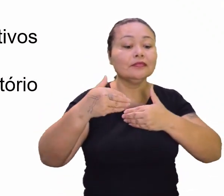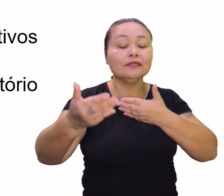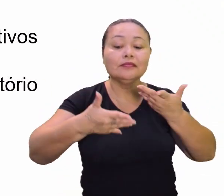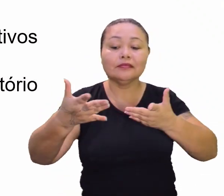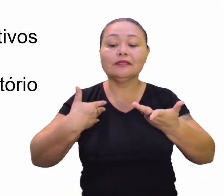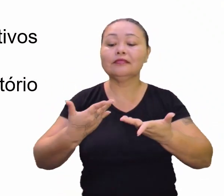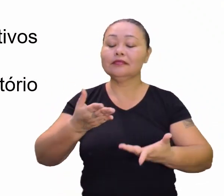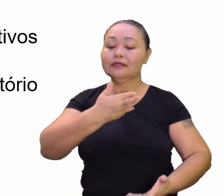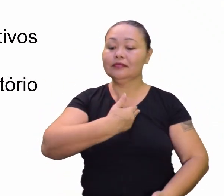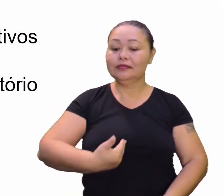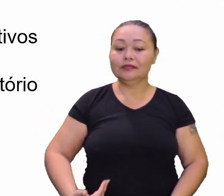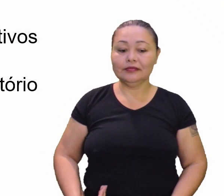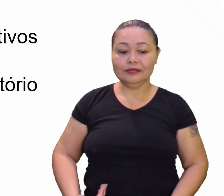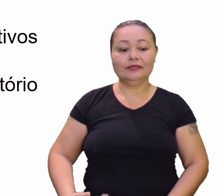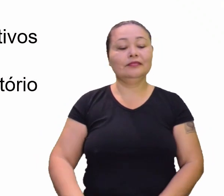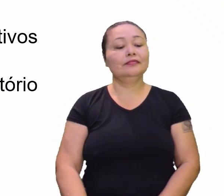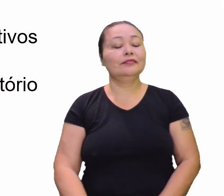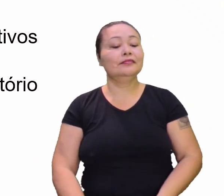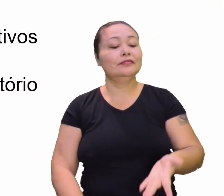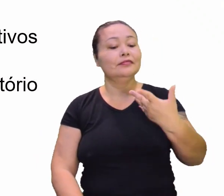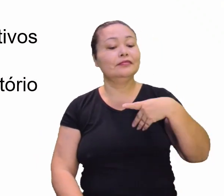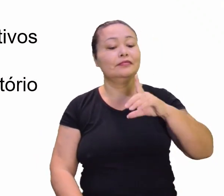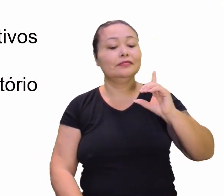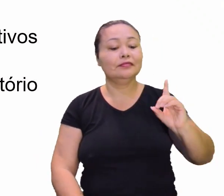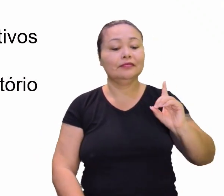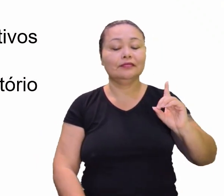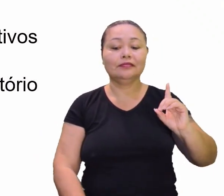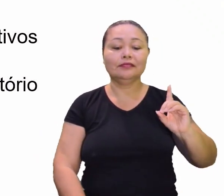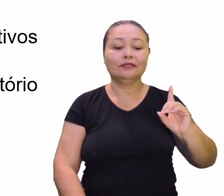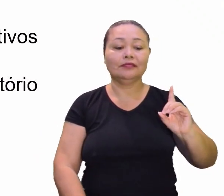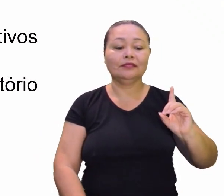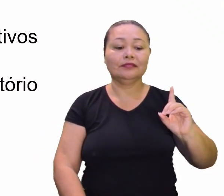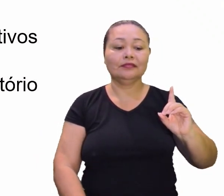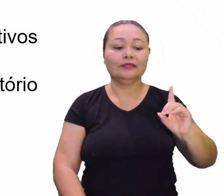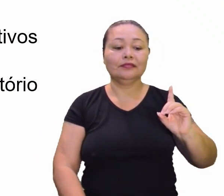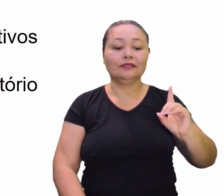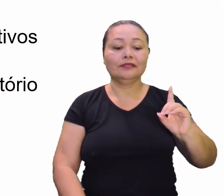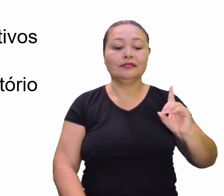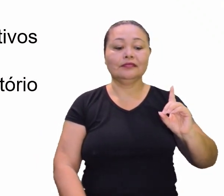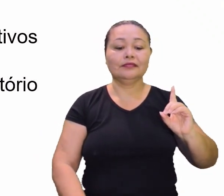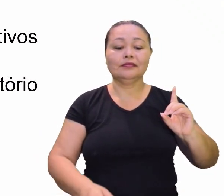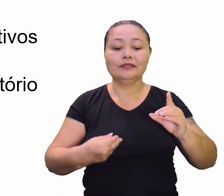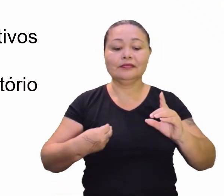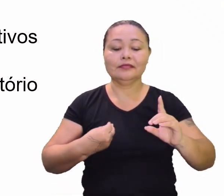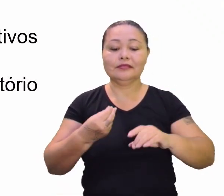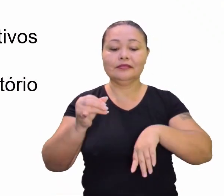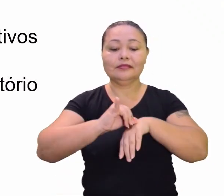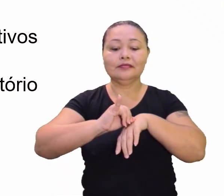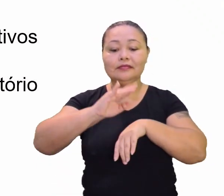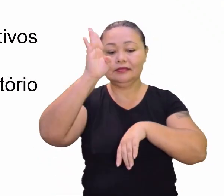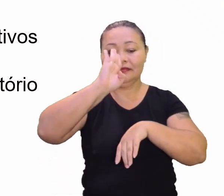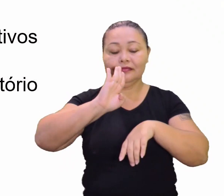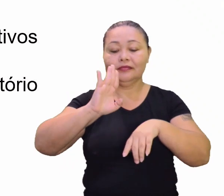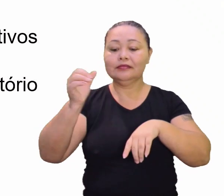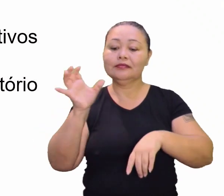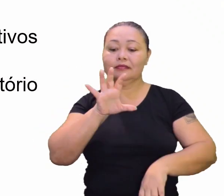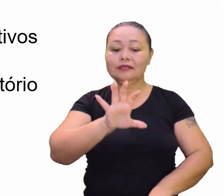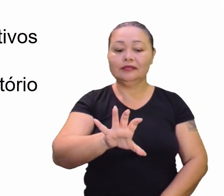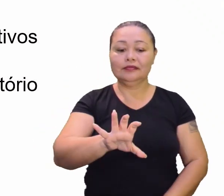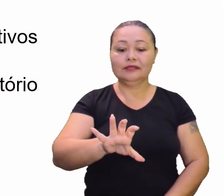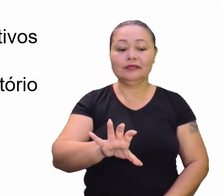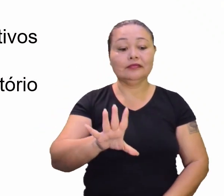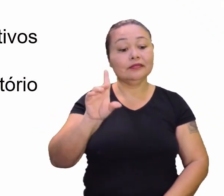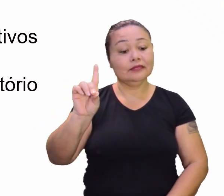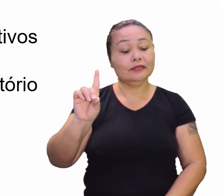a partir dos incentivos governamentais. E. Transferência da capital brasileira para o